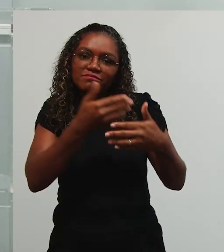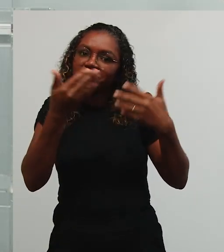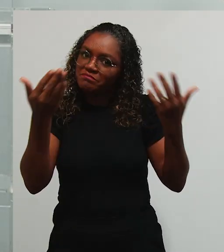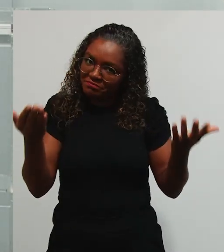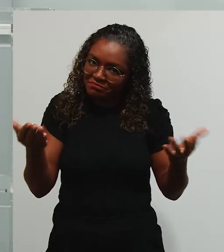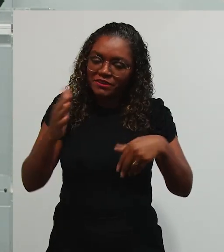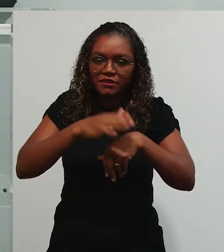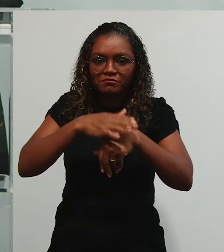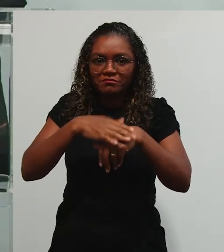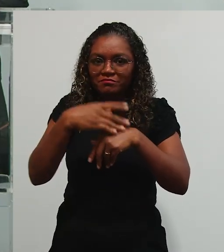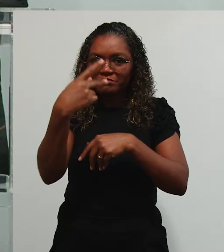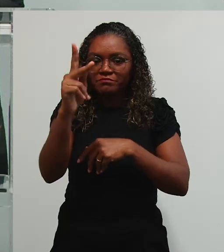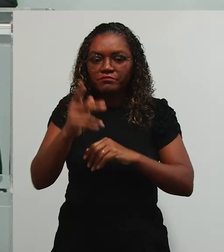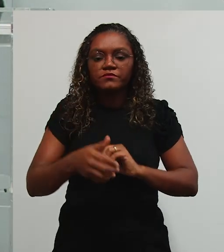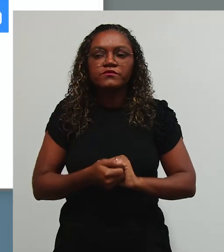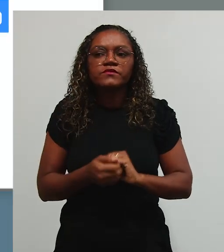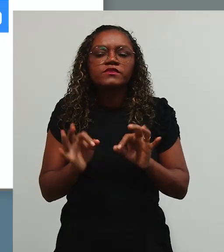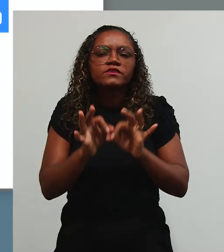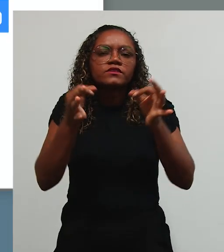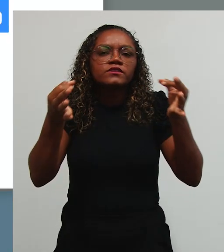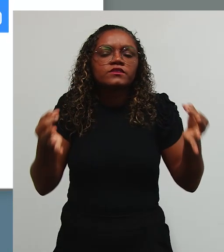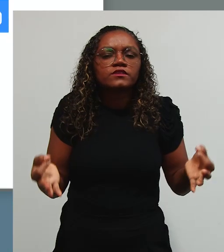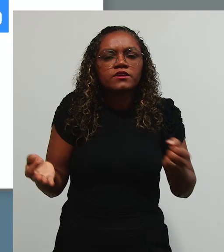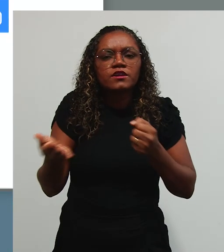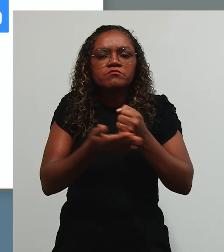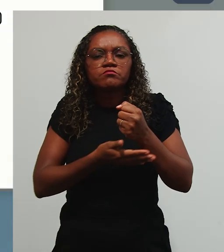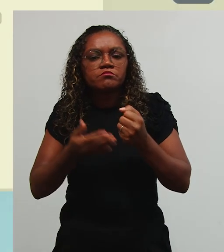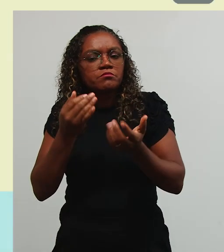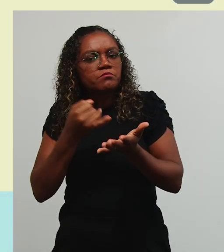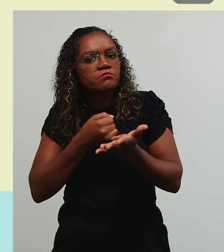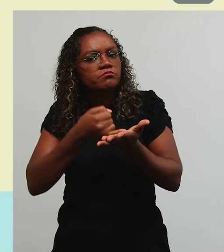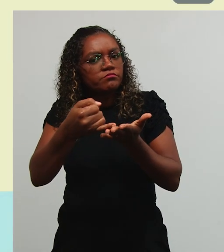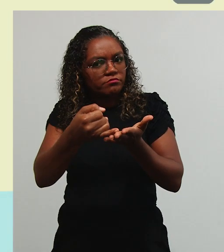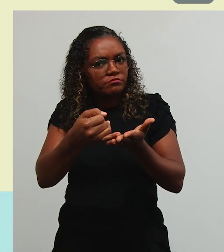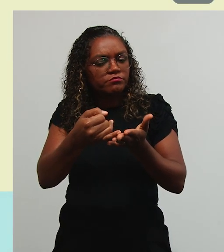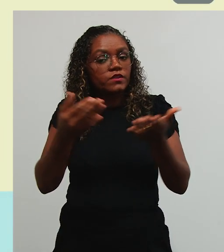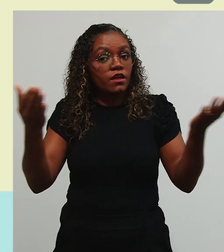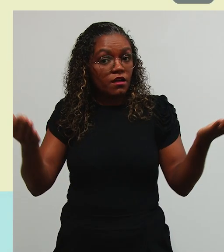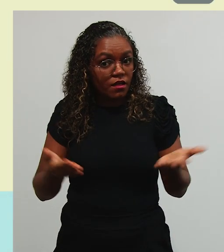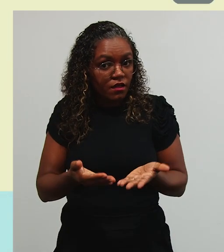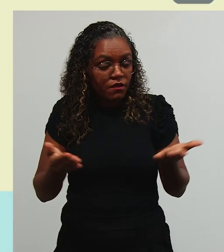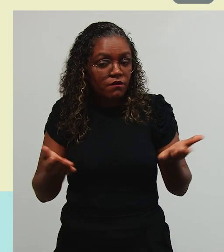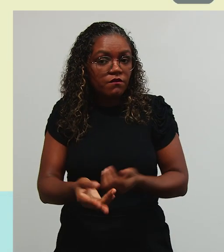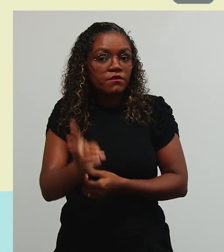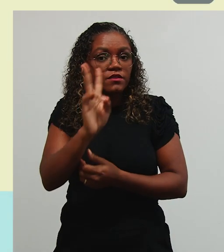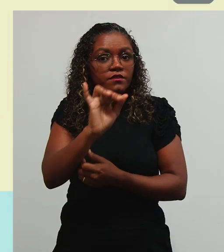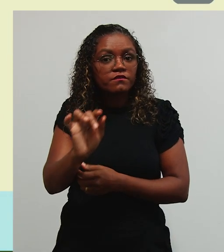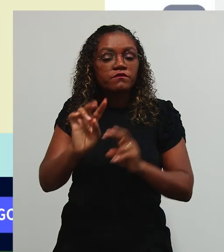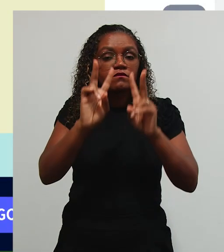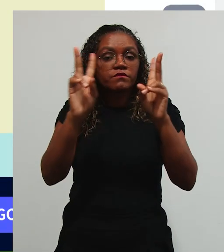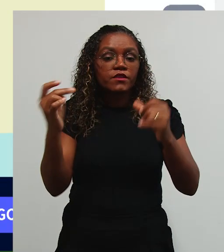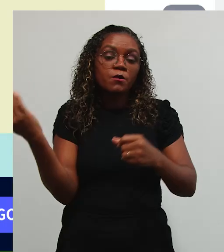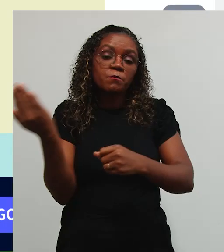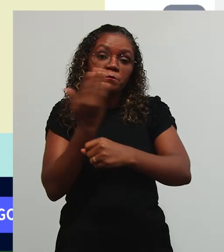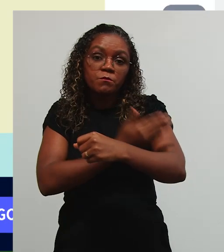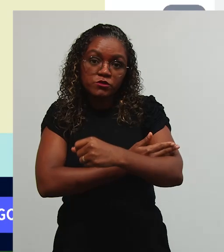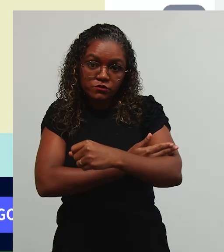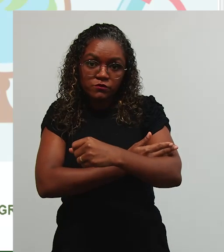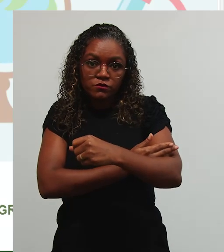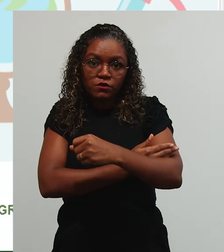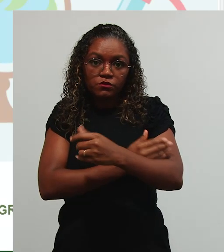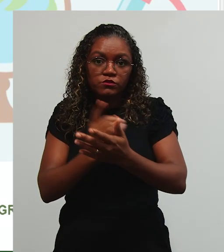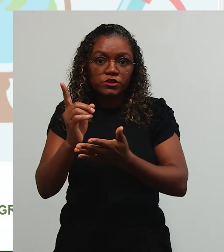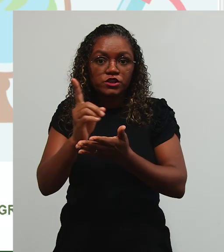da criação. Então, essa é a base da introdução, certo? Nós vamos lá para o nosso portfólio